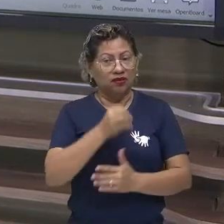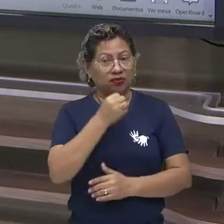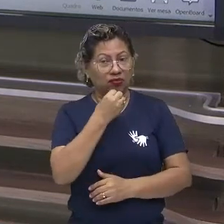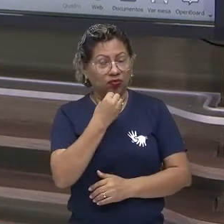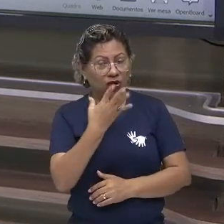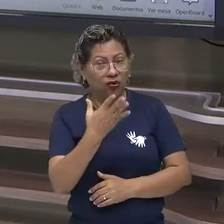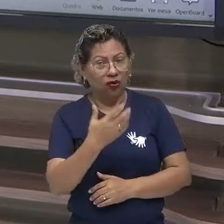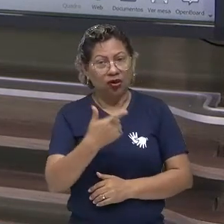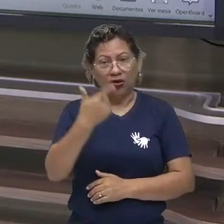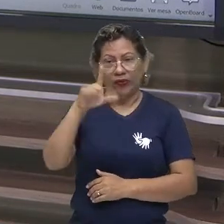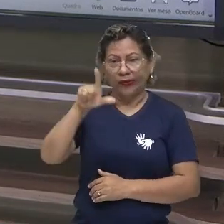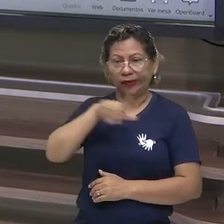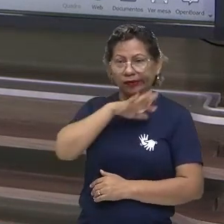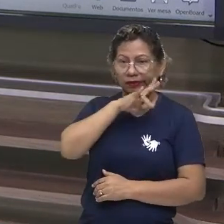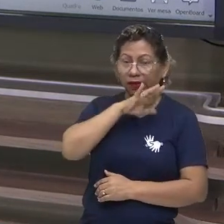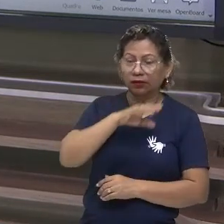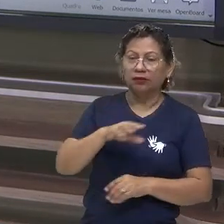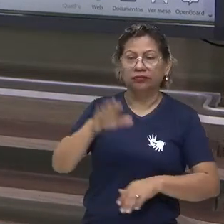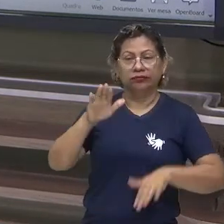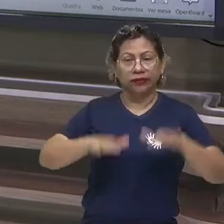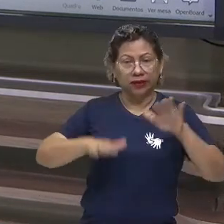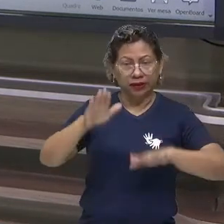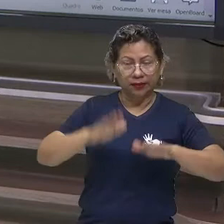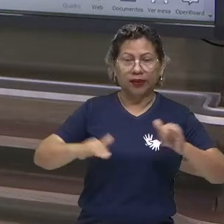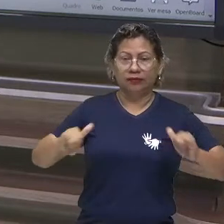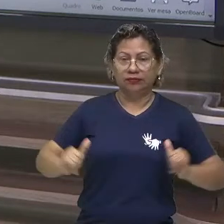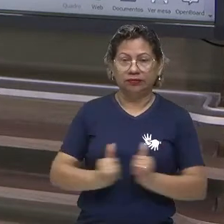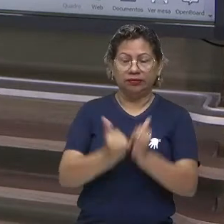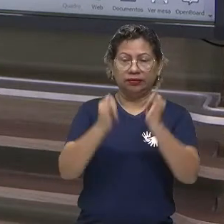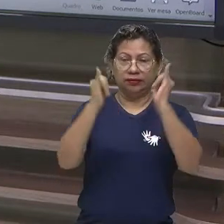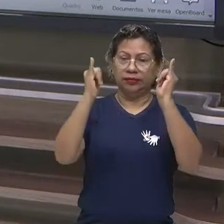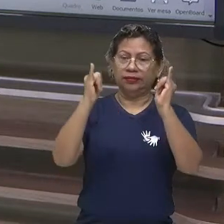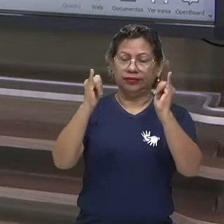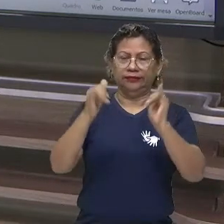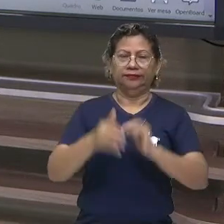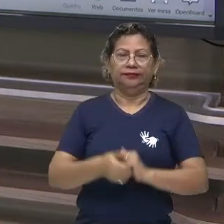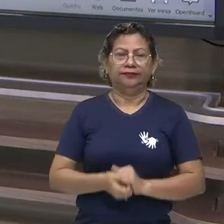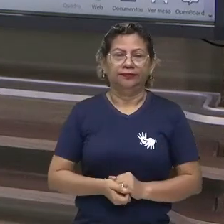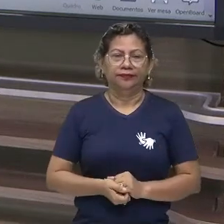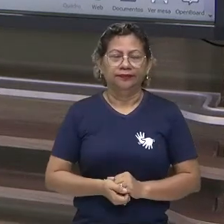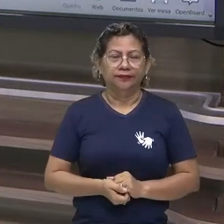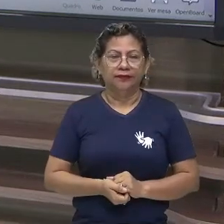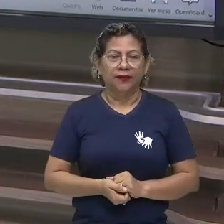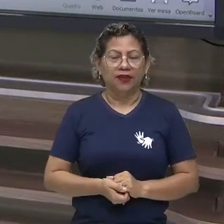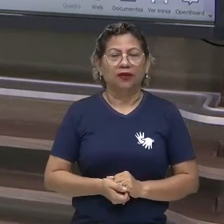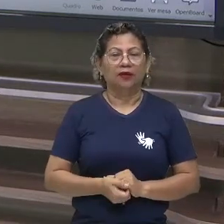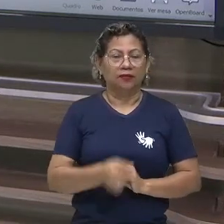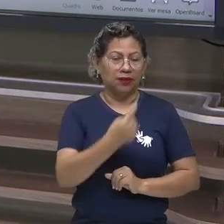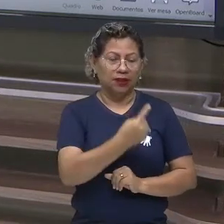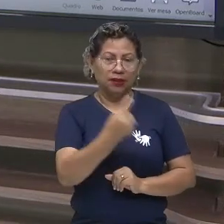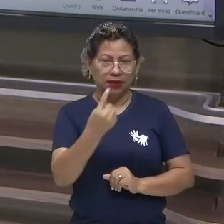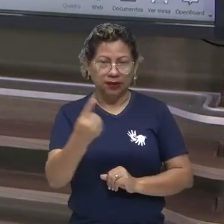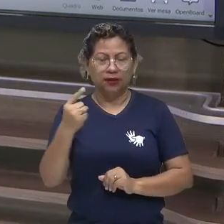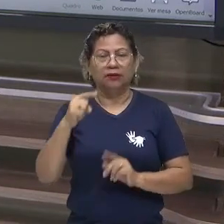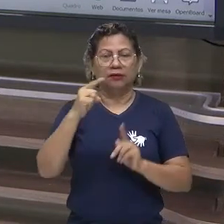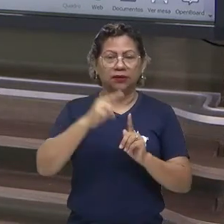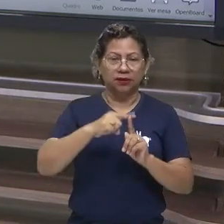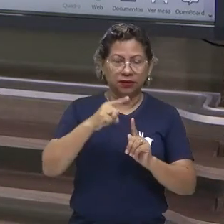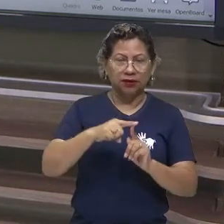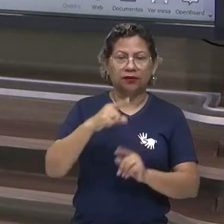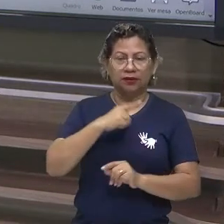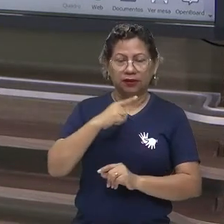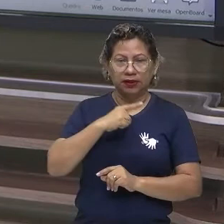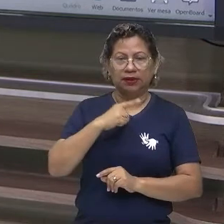desvantagens de cada tipo de usina, hidrelétrica, eólica ou solar. Tá? Então, para cada uma delas, a gente observa